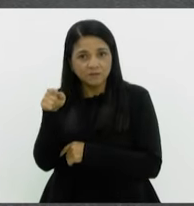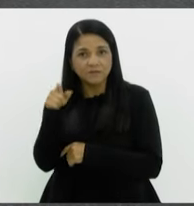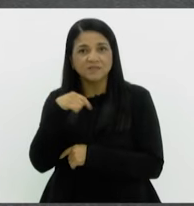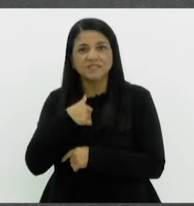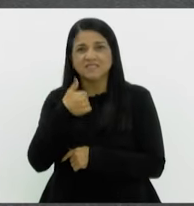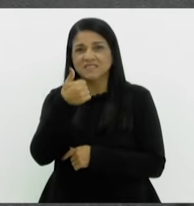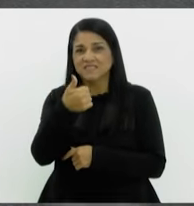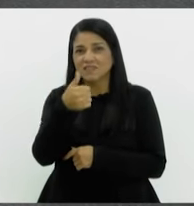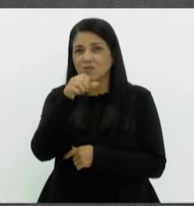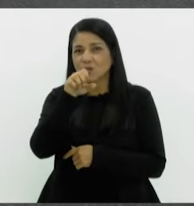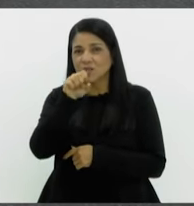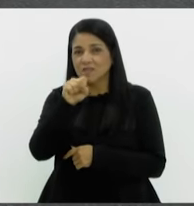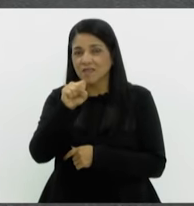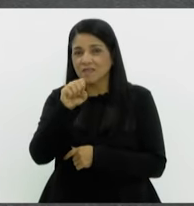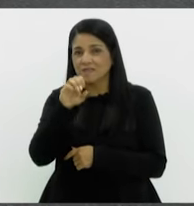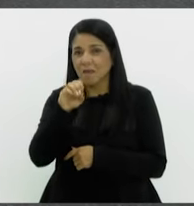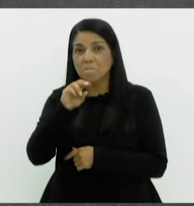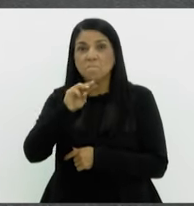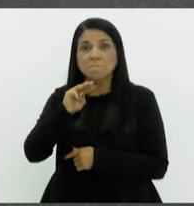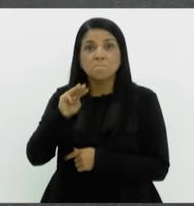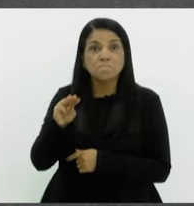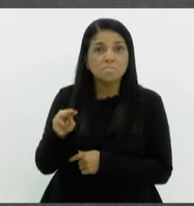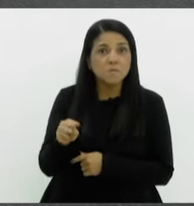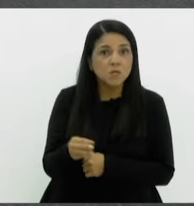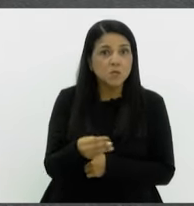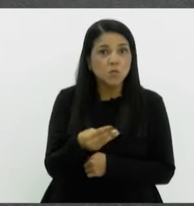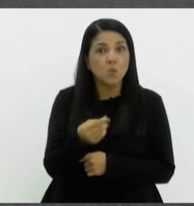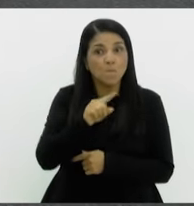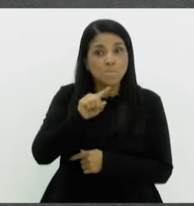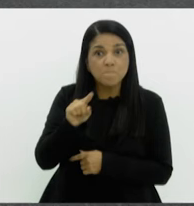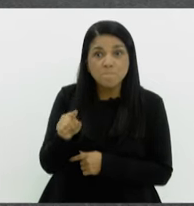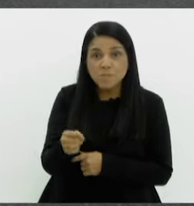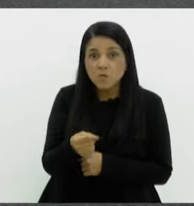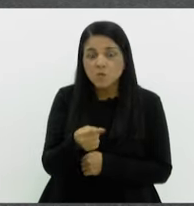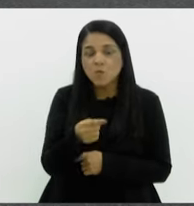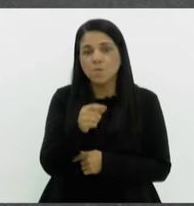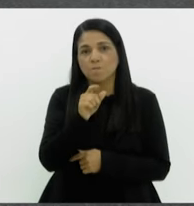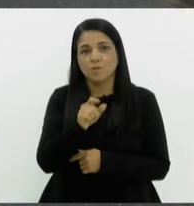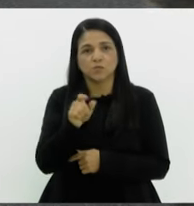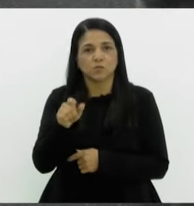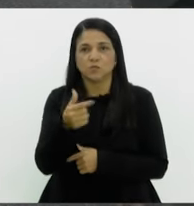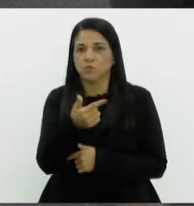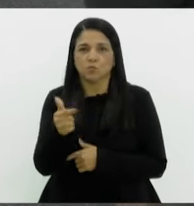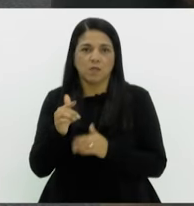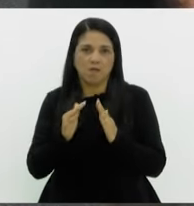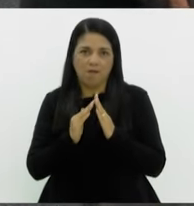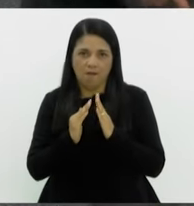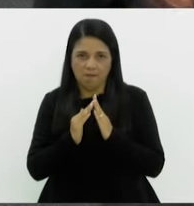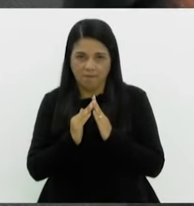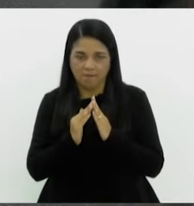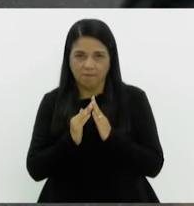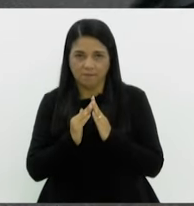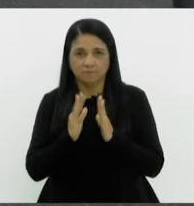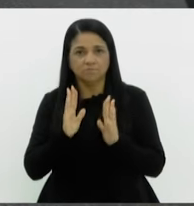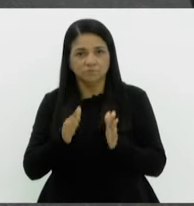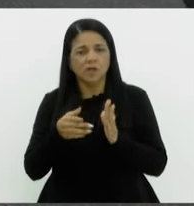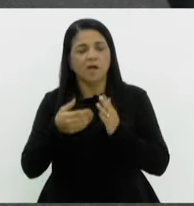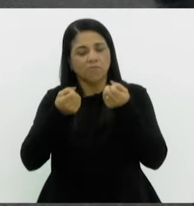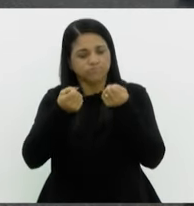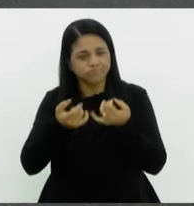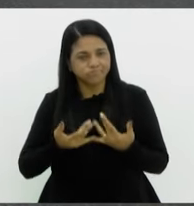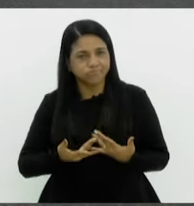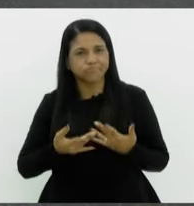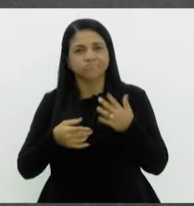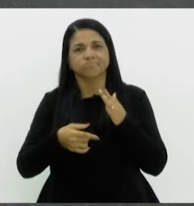180 mil pessoas desalojadas, né? Como já foi falado, inclusive, aqui no plenário hoje,